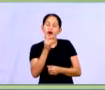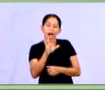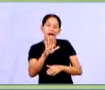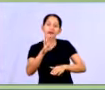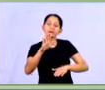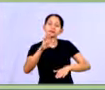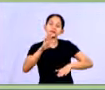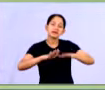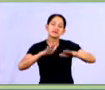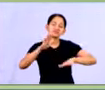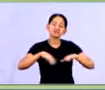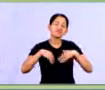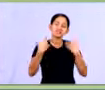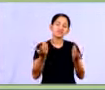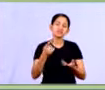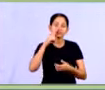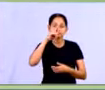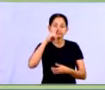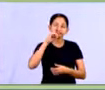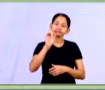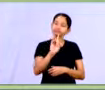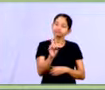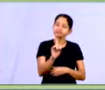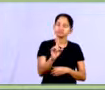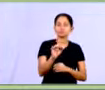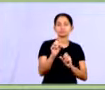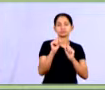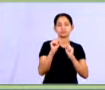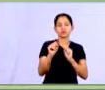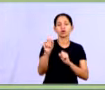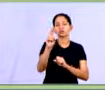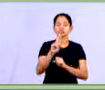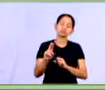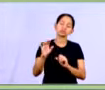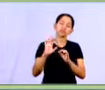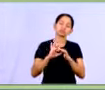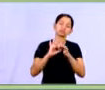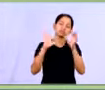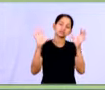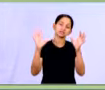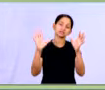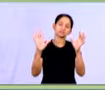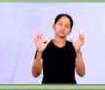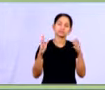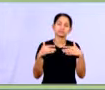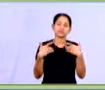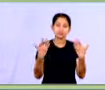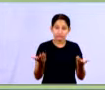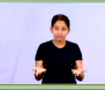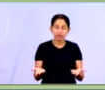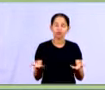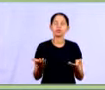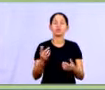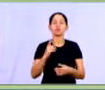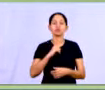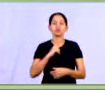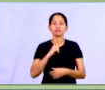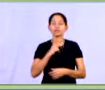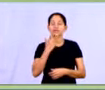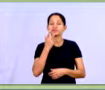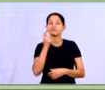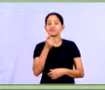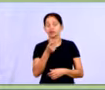Independe o risco do negócio e utilização do método. Então, assim, o payback está colocando o